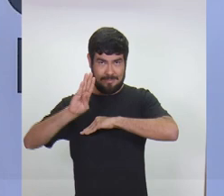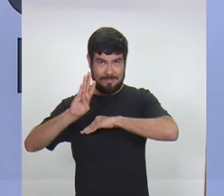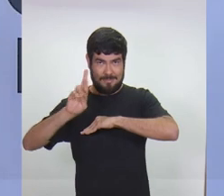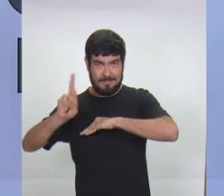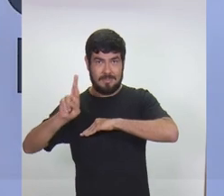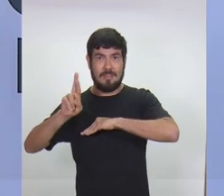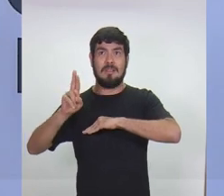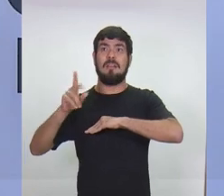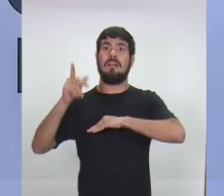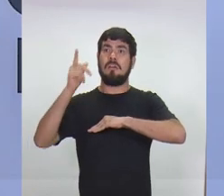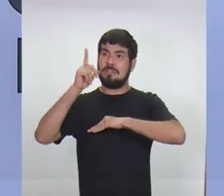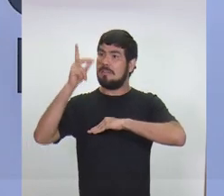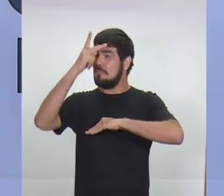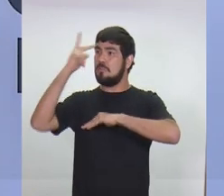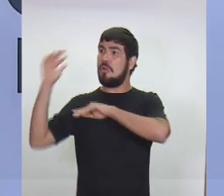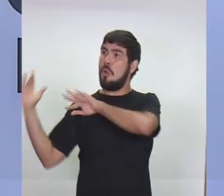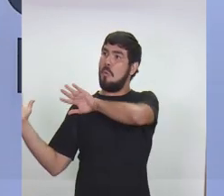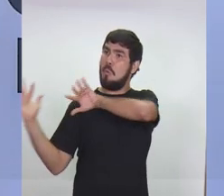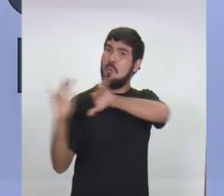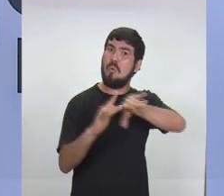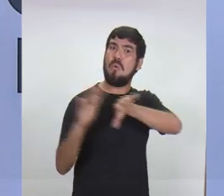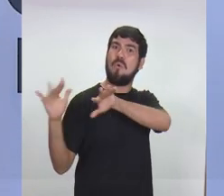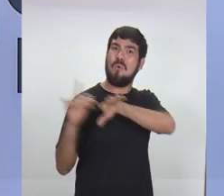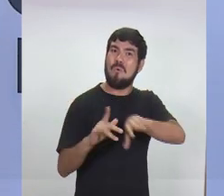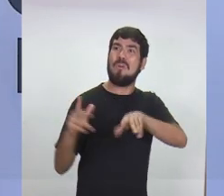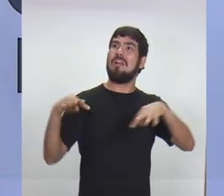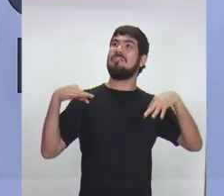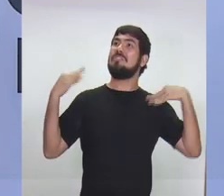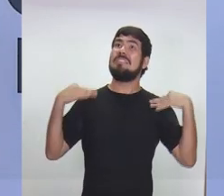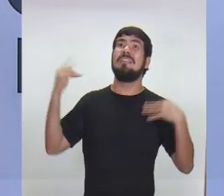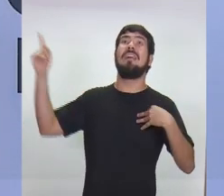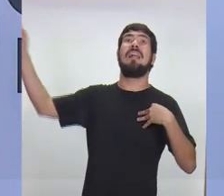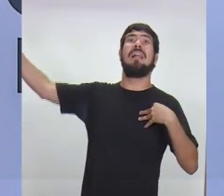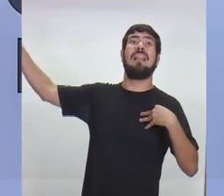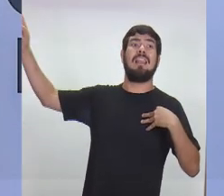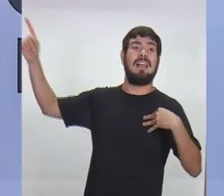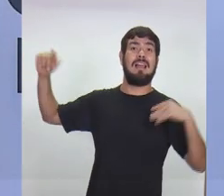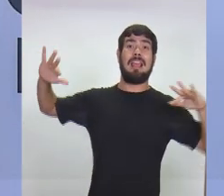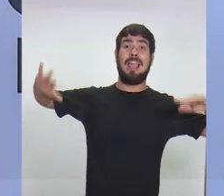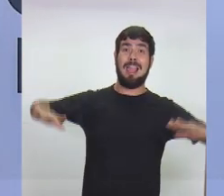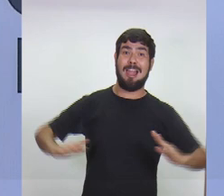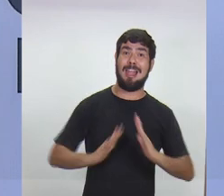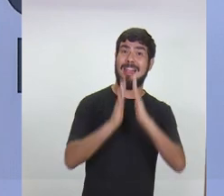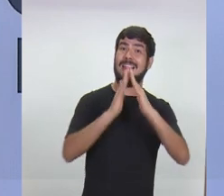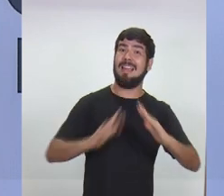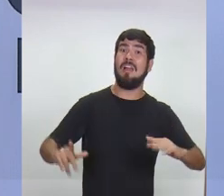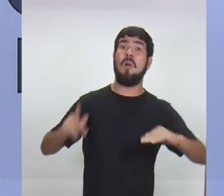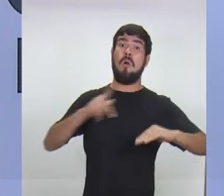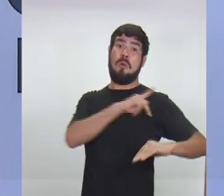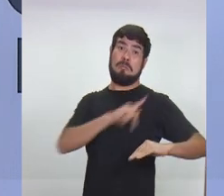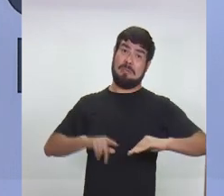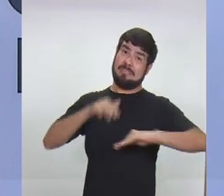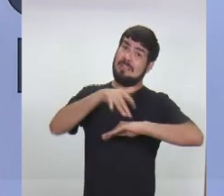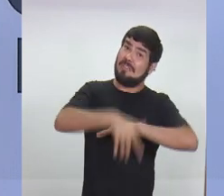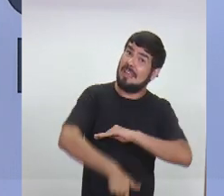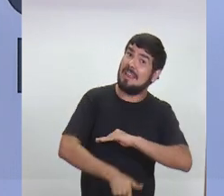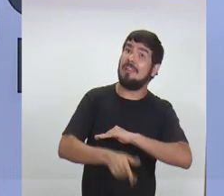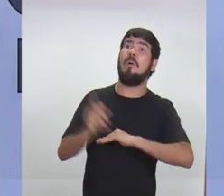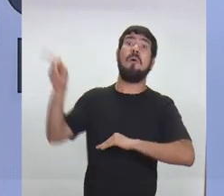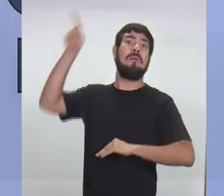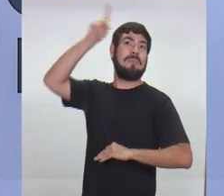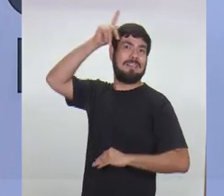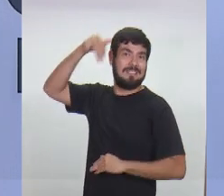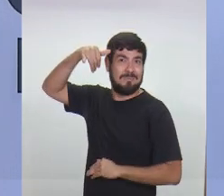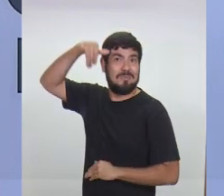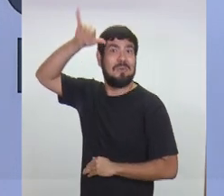chega pra ver o nosso turismo ecológico que pode lá em são gabriel da cachoeira pode em presidente figueiredo onde parentes por boi